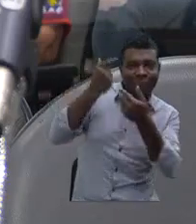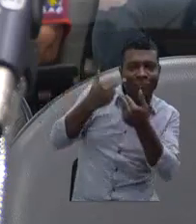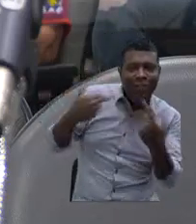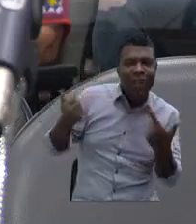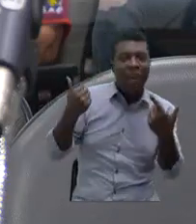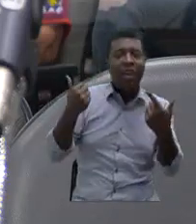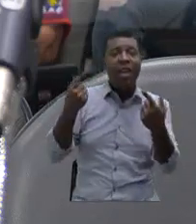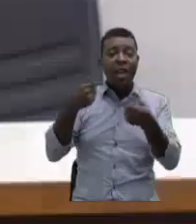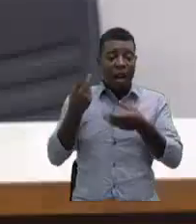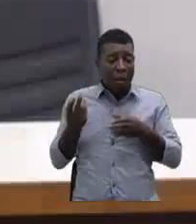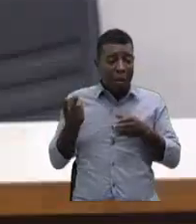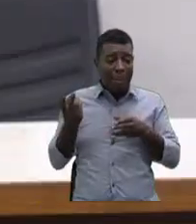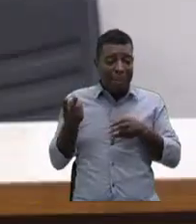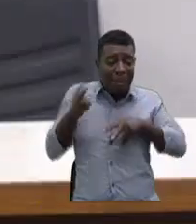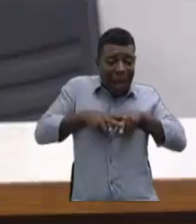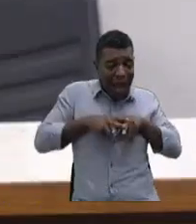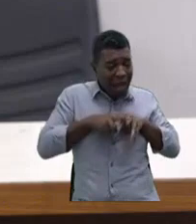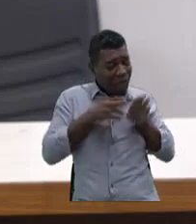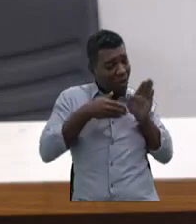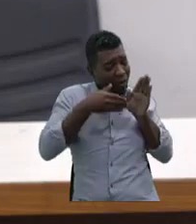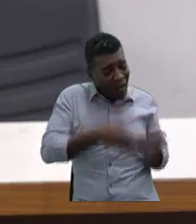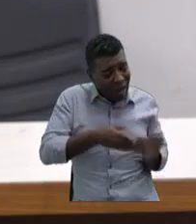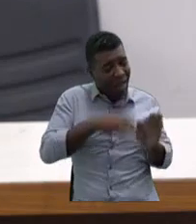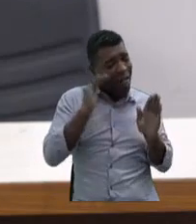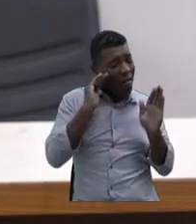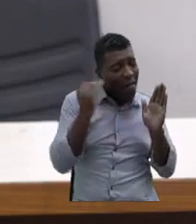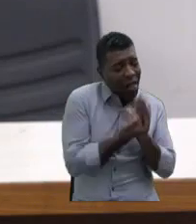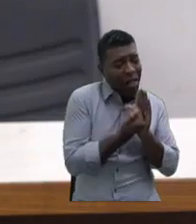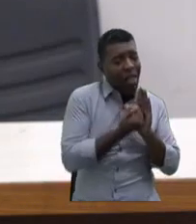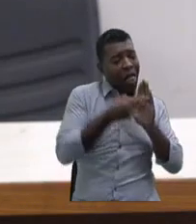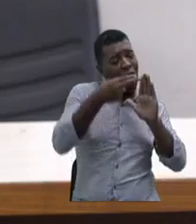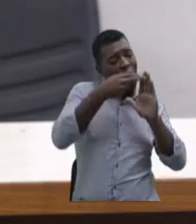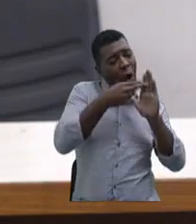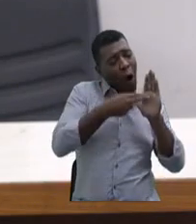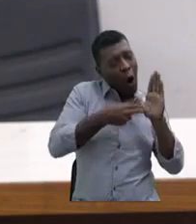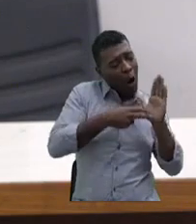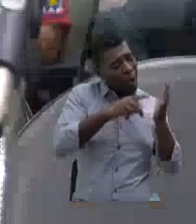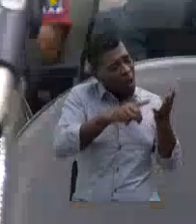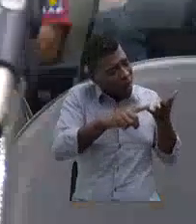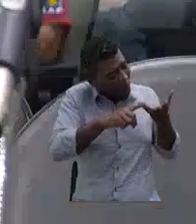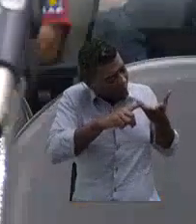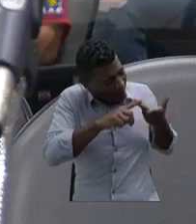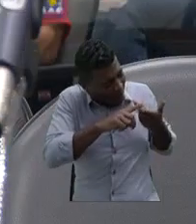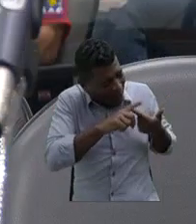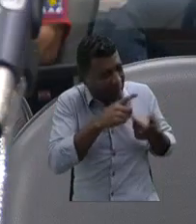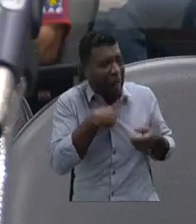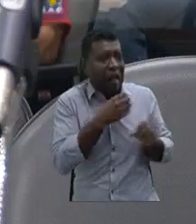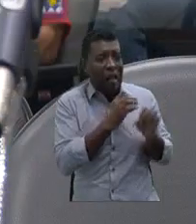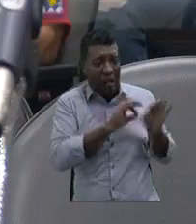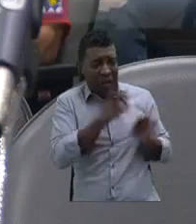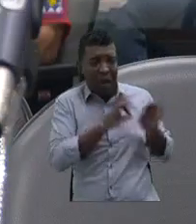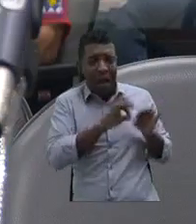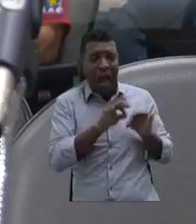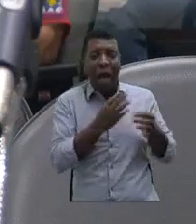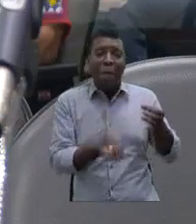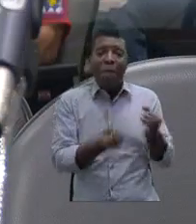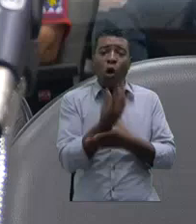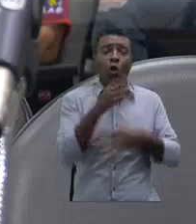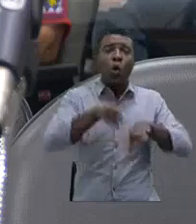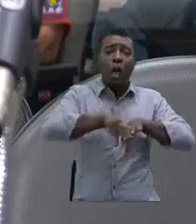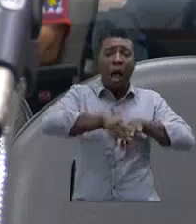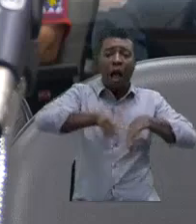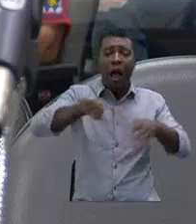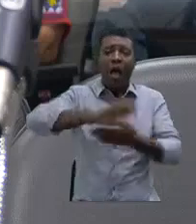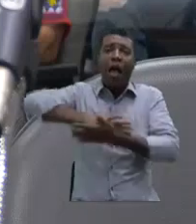de normativas completamente, eu falo, construídas para produzir a exclusão. Então, muitas vezes, dá